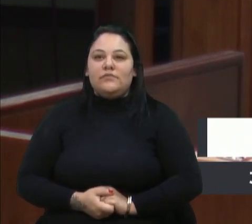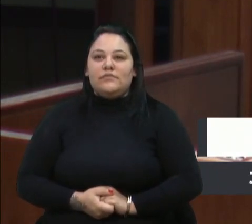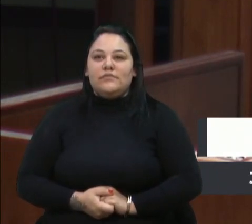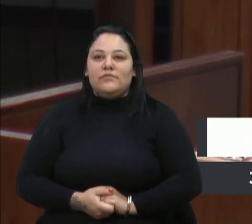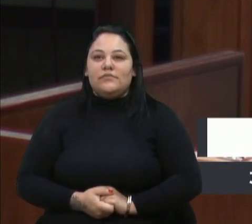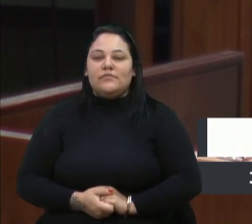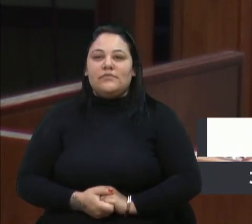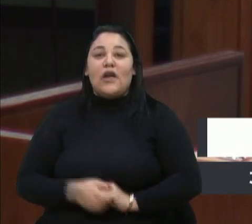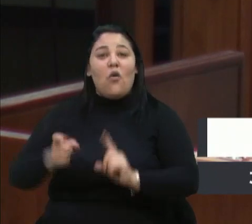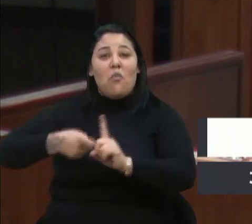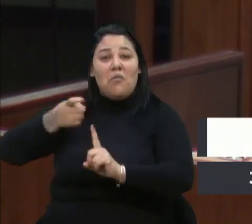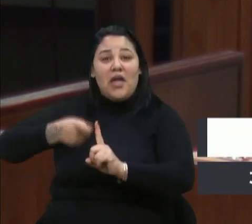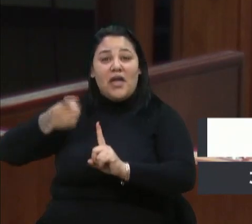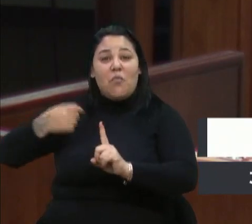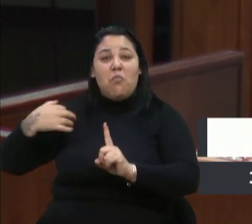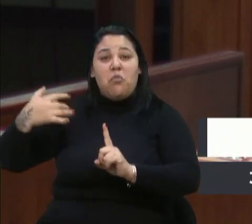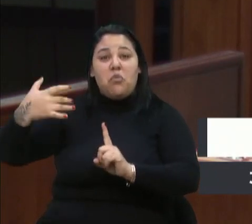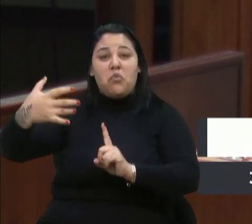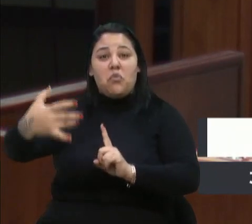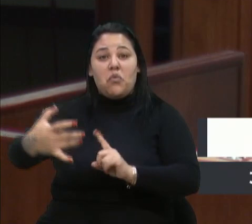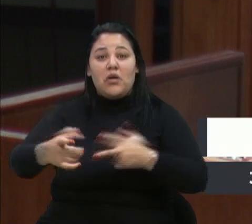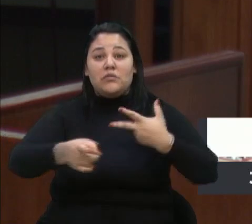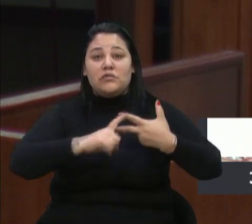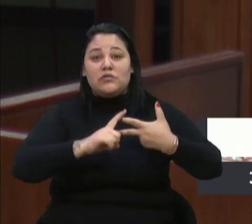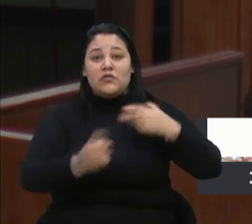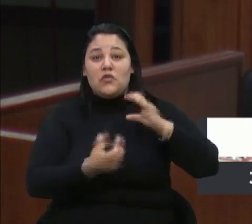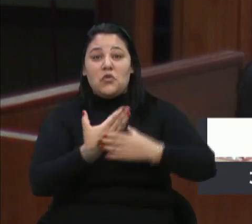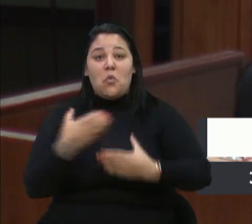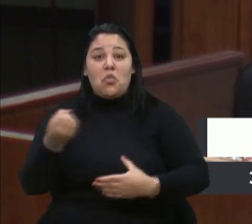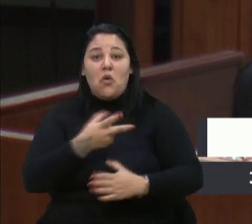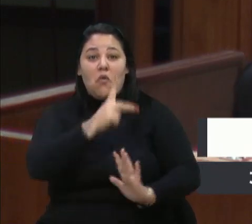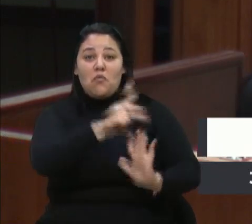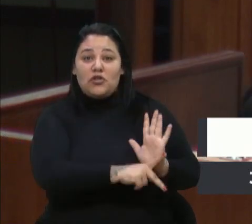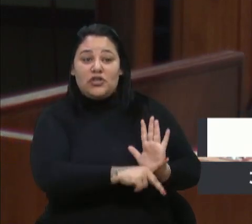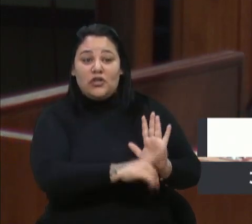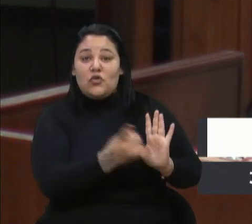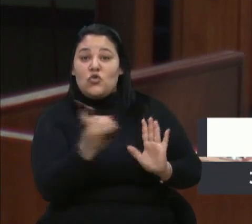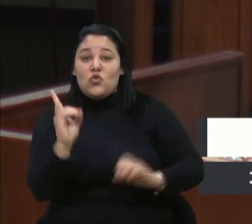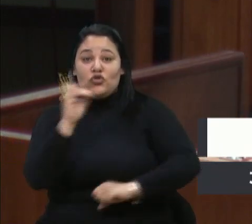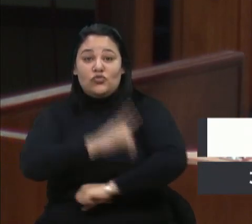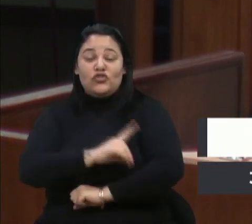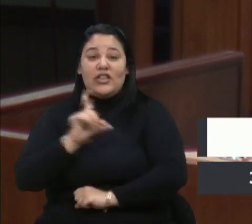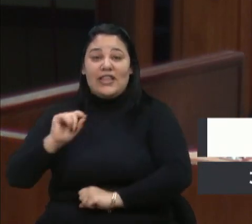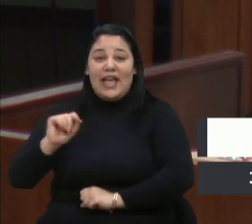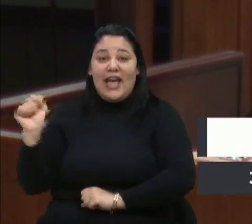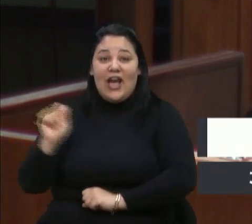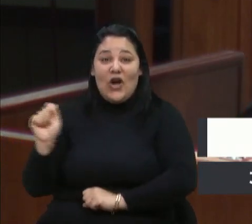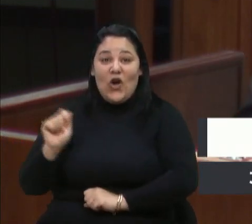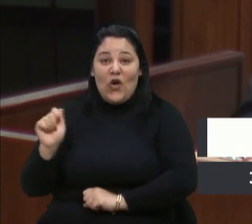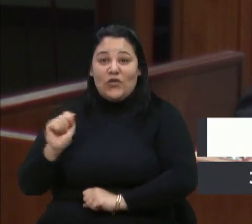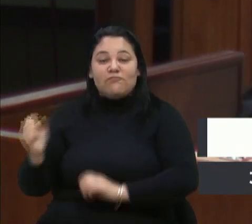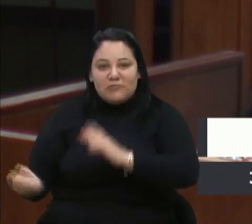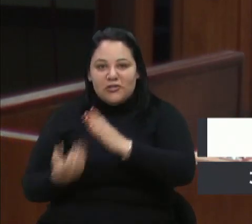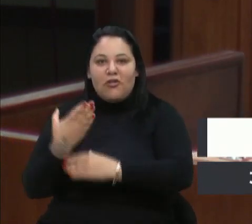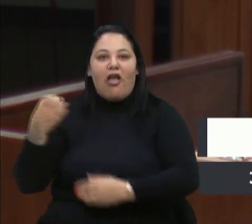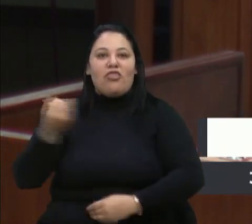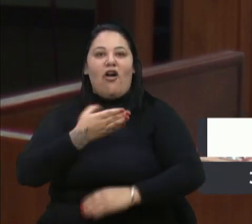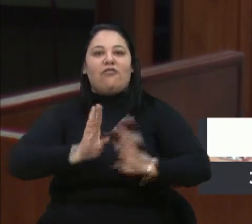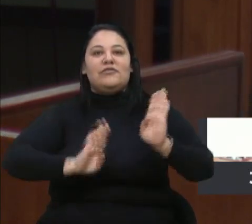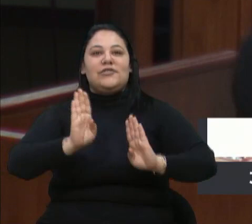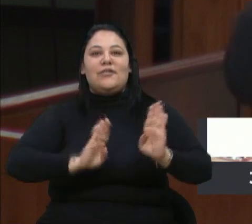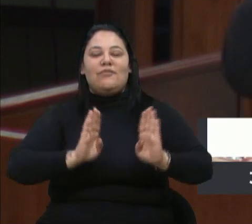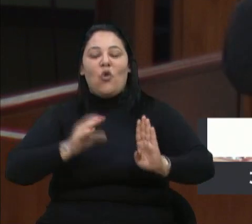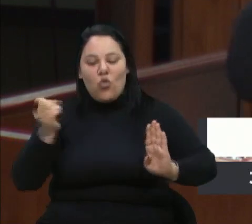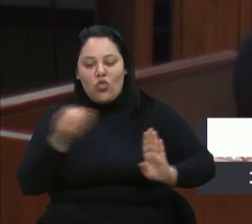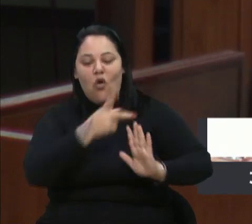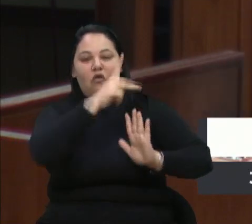alguns meses se passaram, o Executivo formulou um novo projeto e no último dia 10 de agosto, enfim, lançou a nova licitação. Este novo